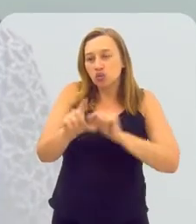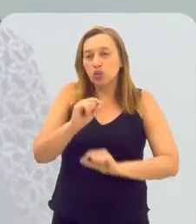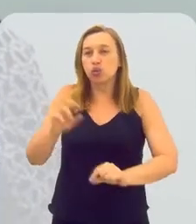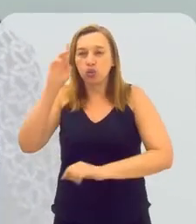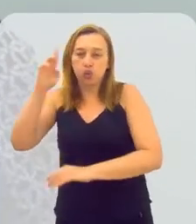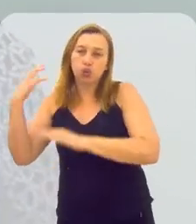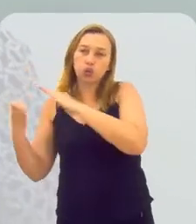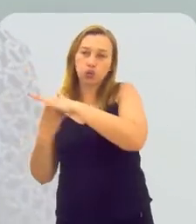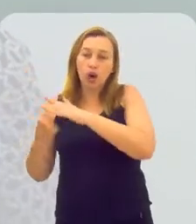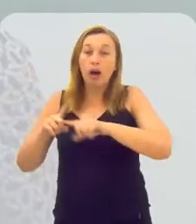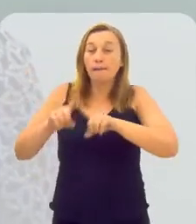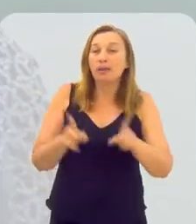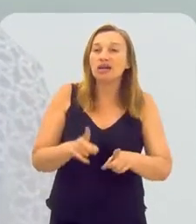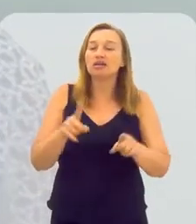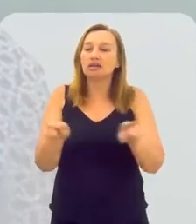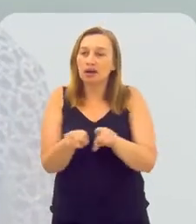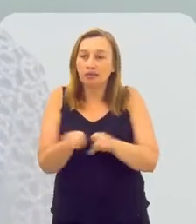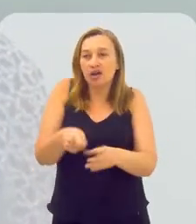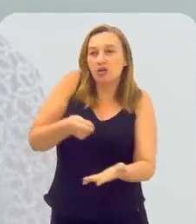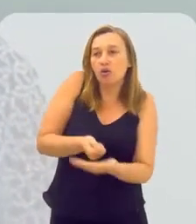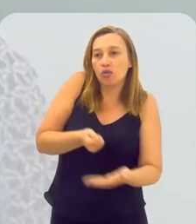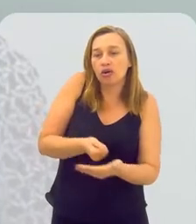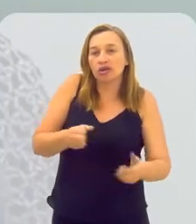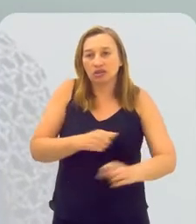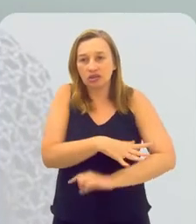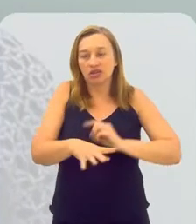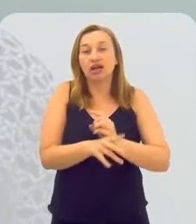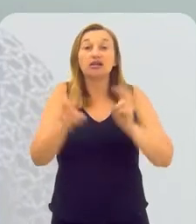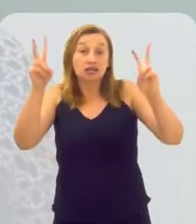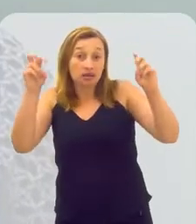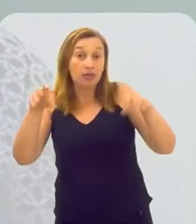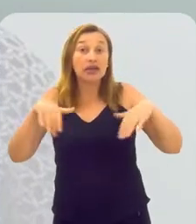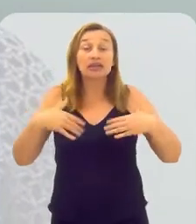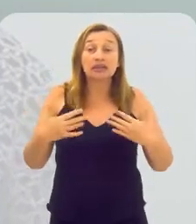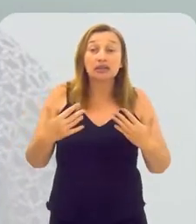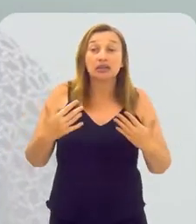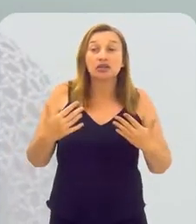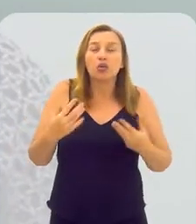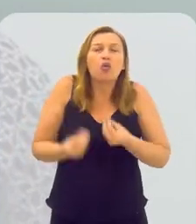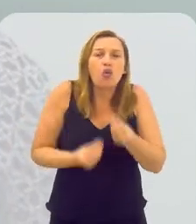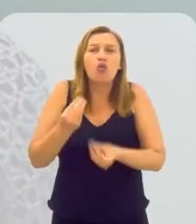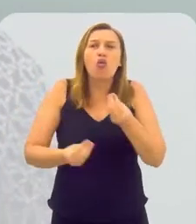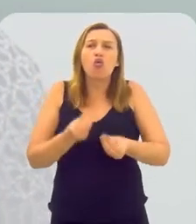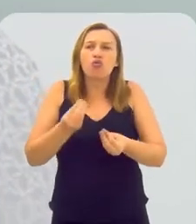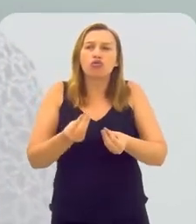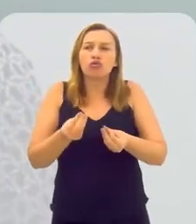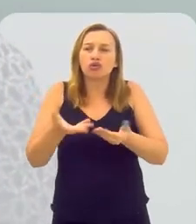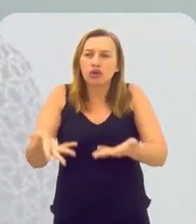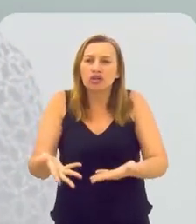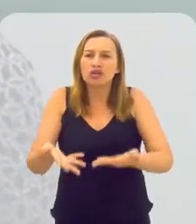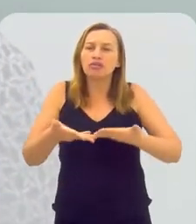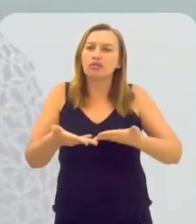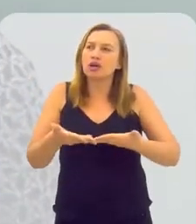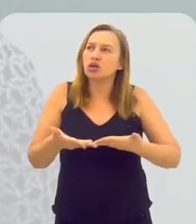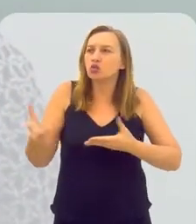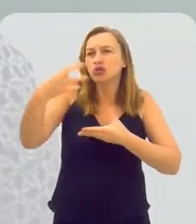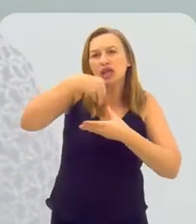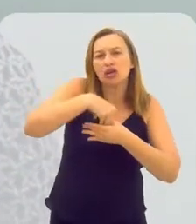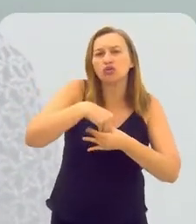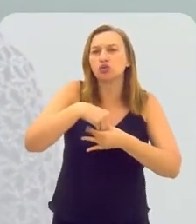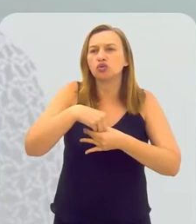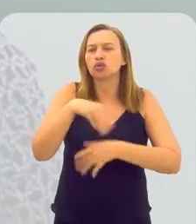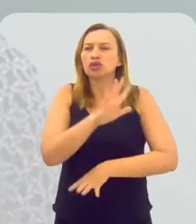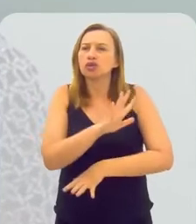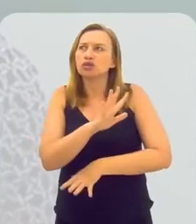só a decisão empresarial é muito importante, mas também há uma cobrança da sociedade a respeito desse tema, né? E como tem sido a